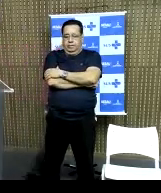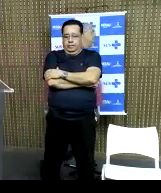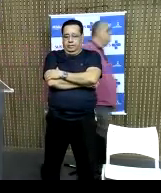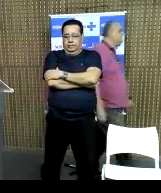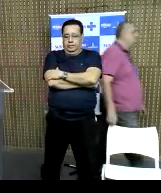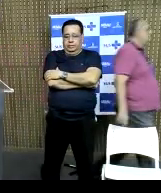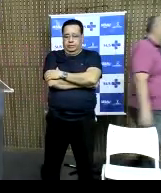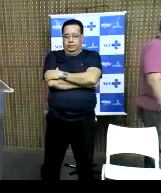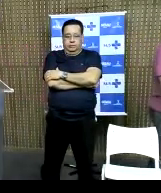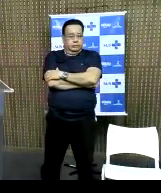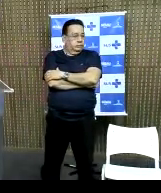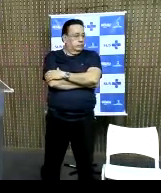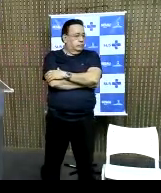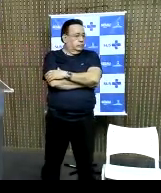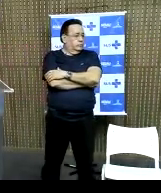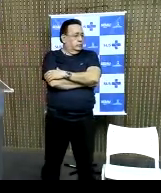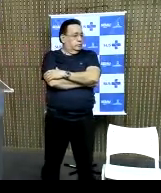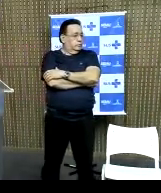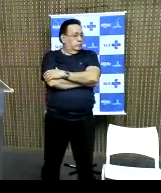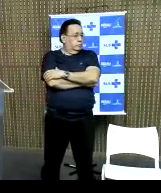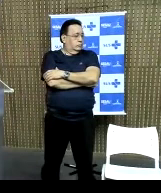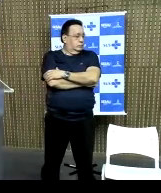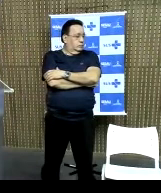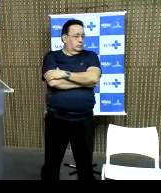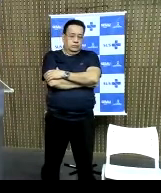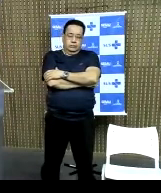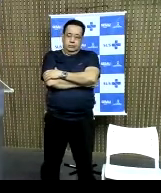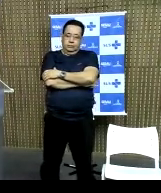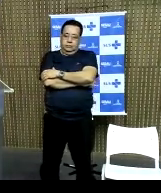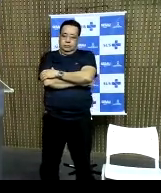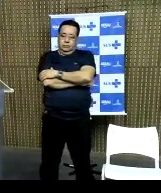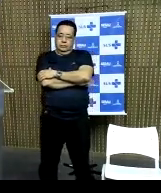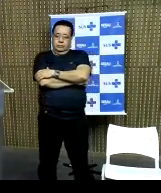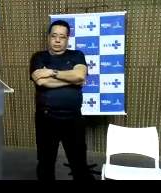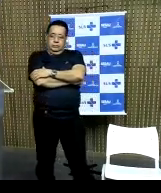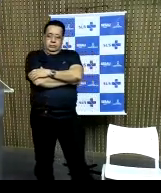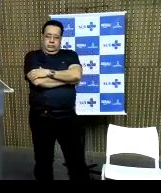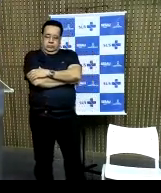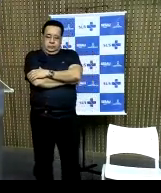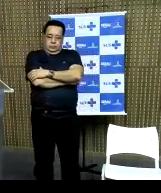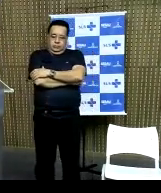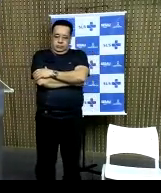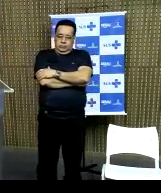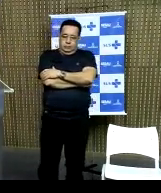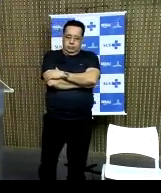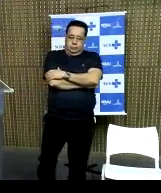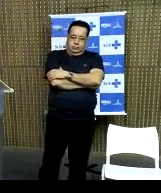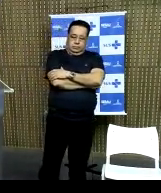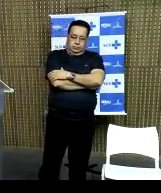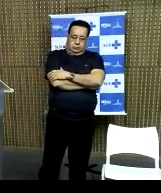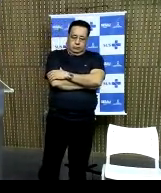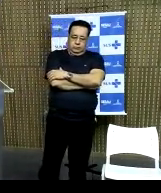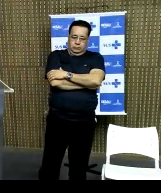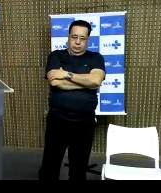O atendimento do nível médio, a gente não foi encontrado registro, mas acontece os